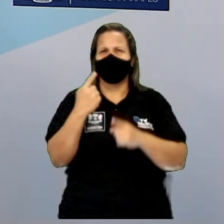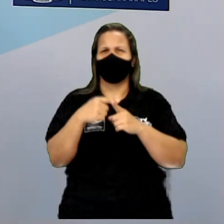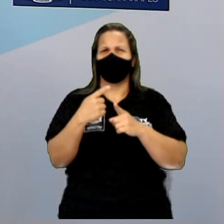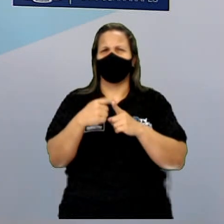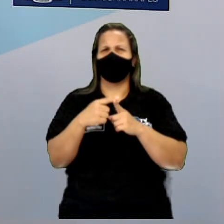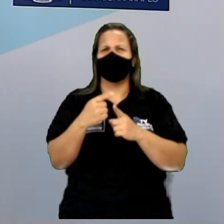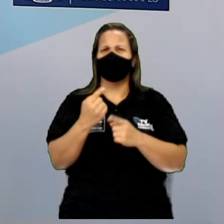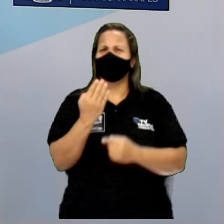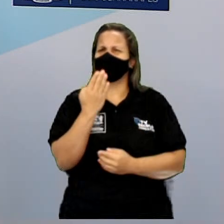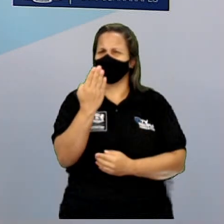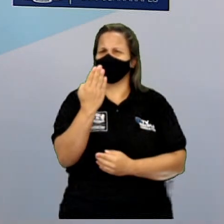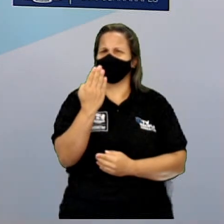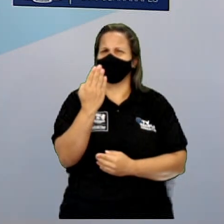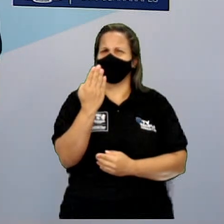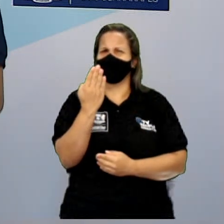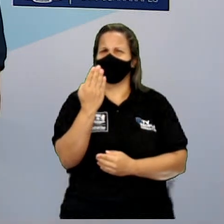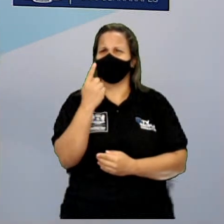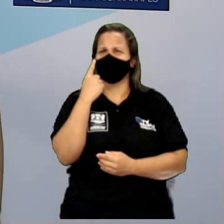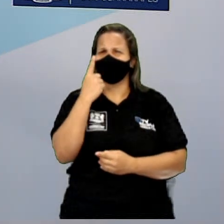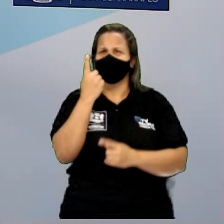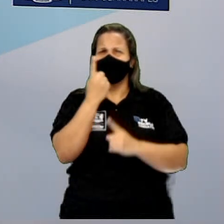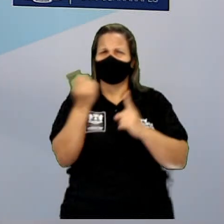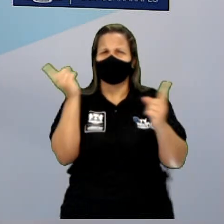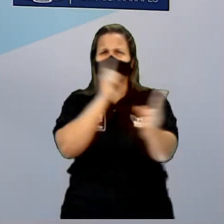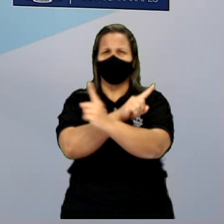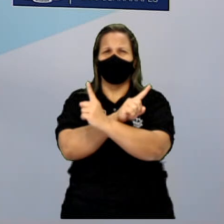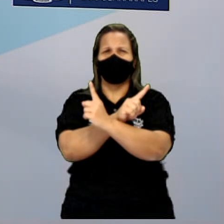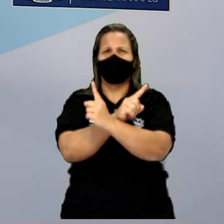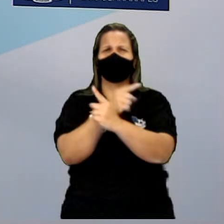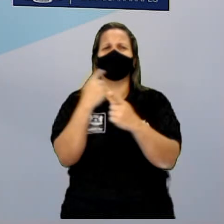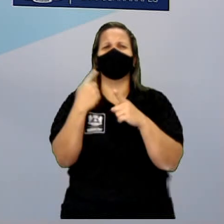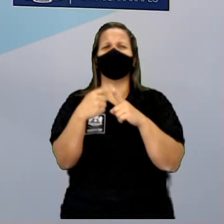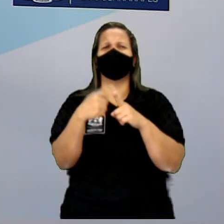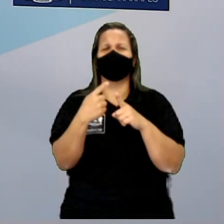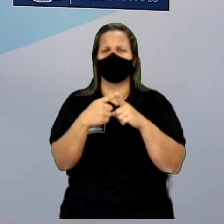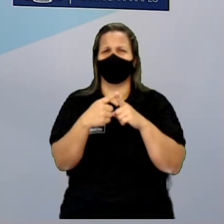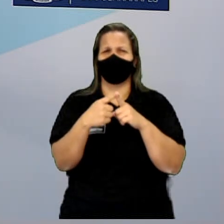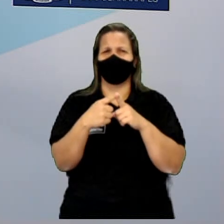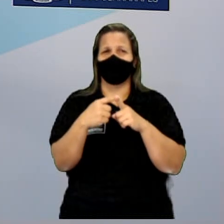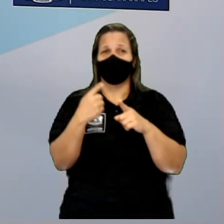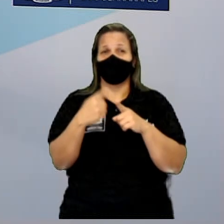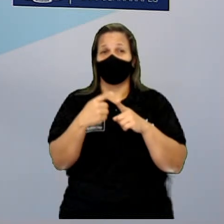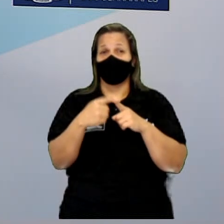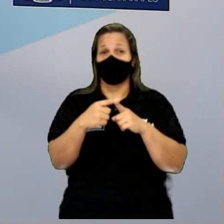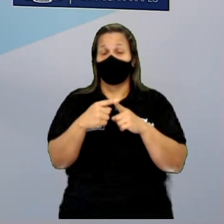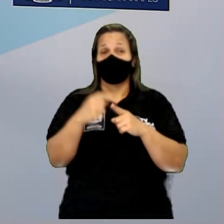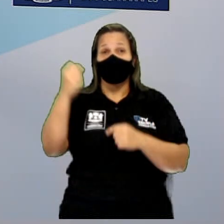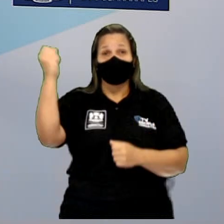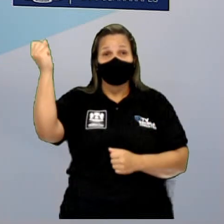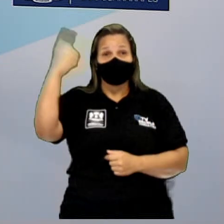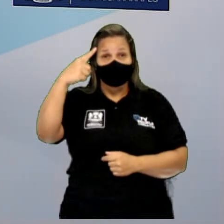é invertida? Bom, os raios luminosos eles vão bater e refletir em direção oposta, certo?